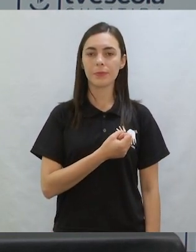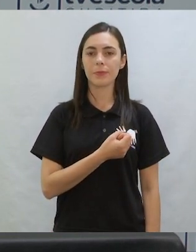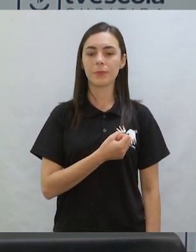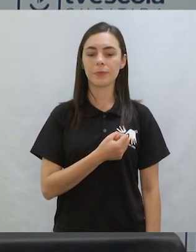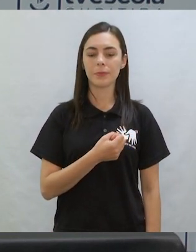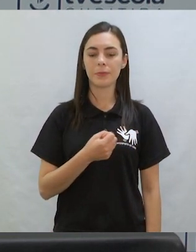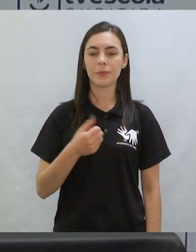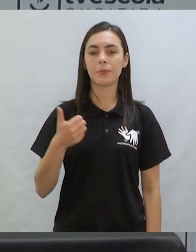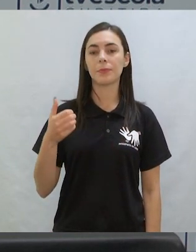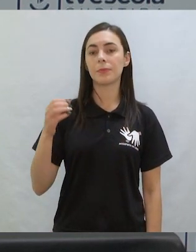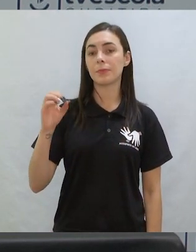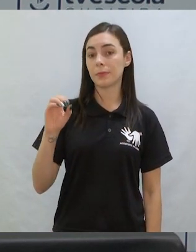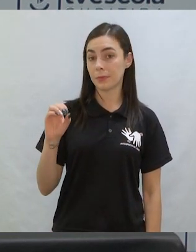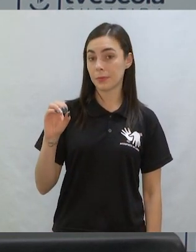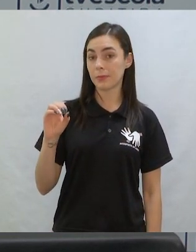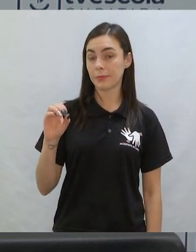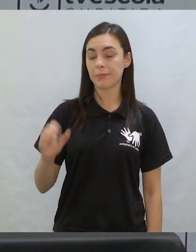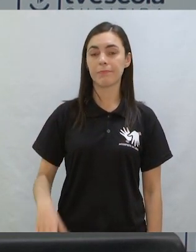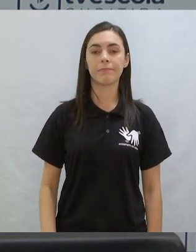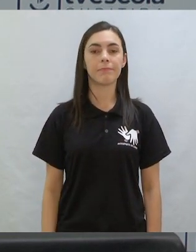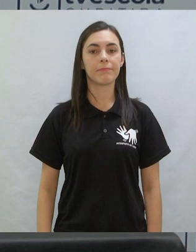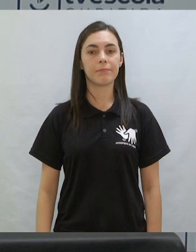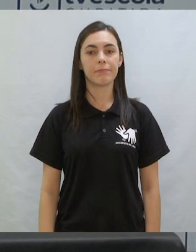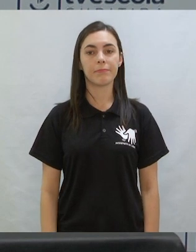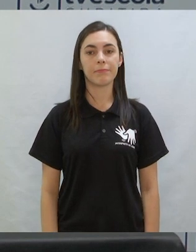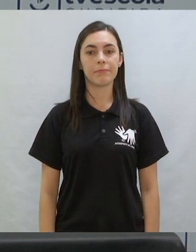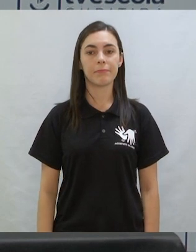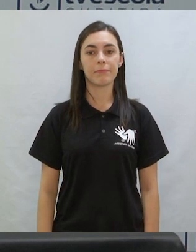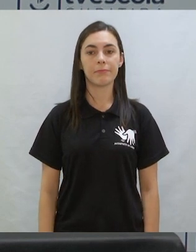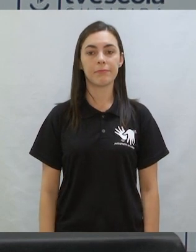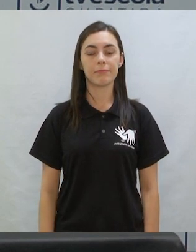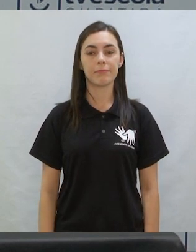novo da letra 10 aqui, ó.